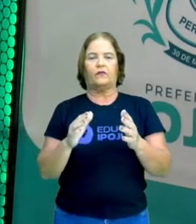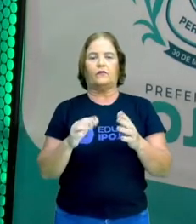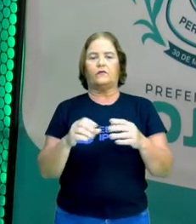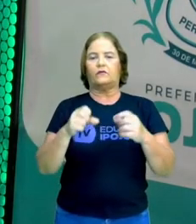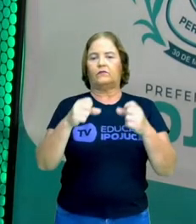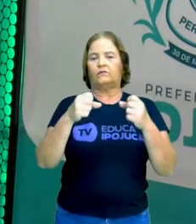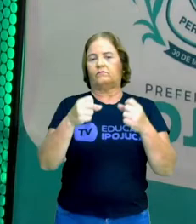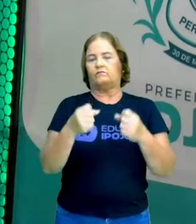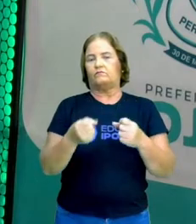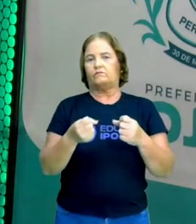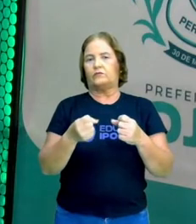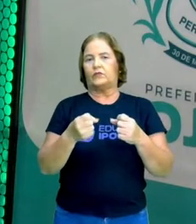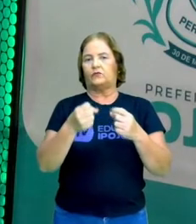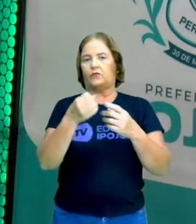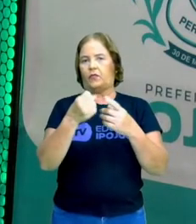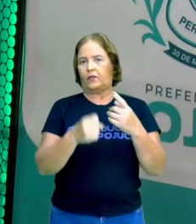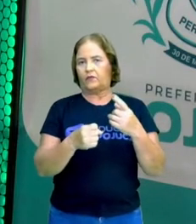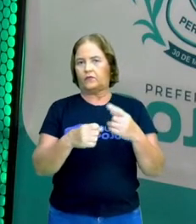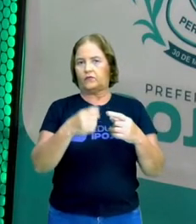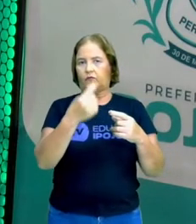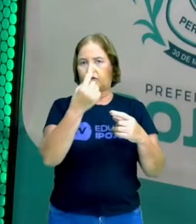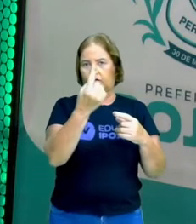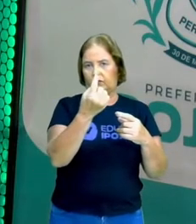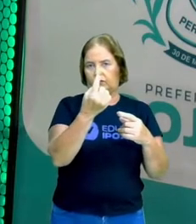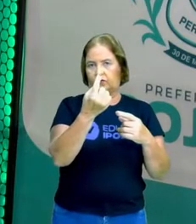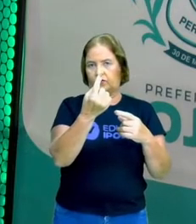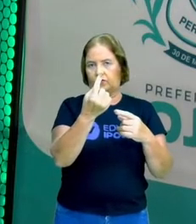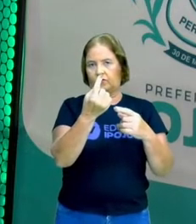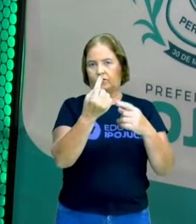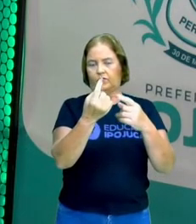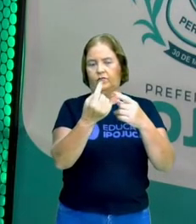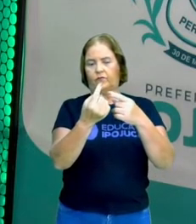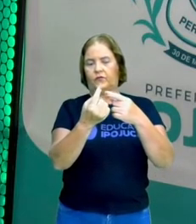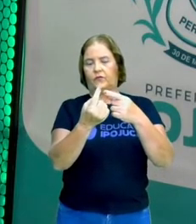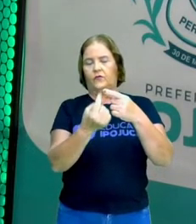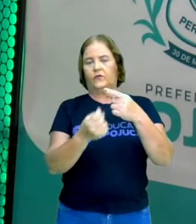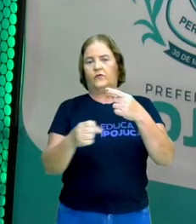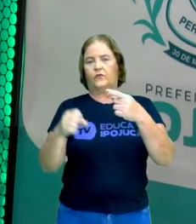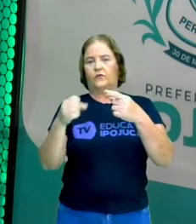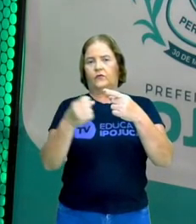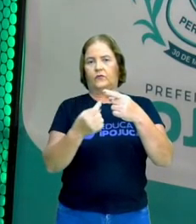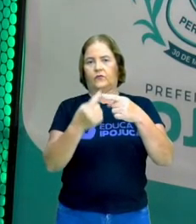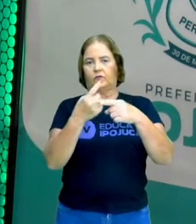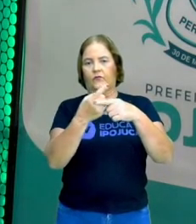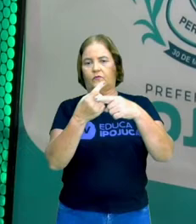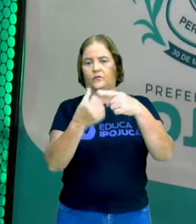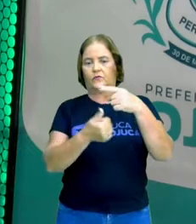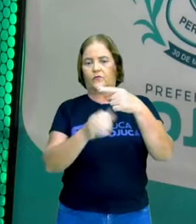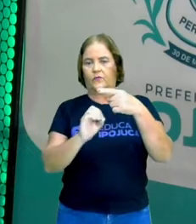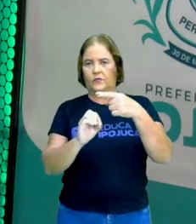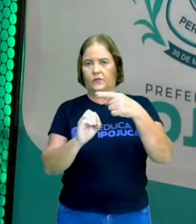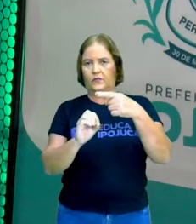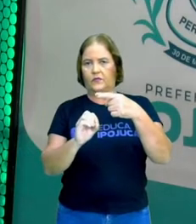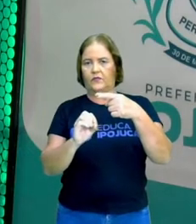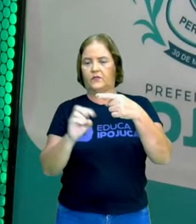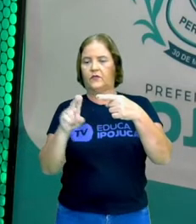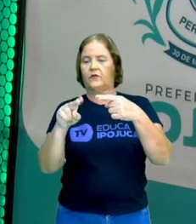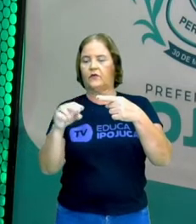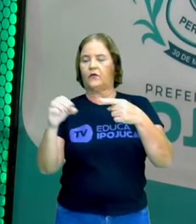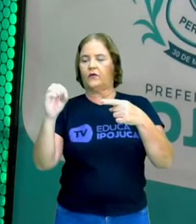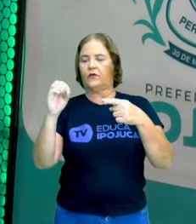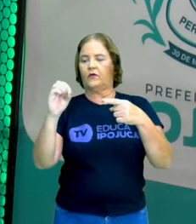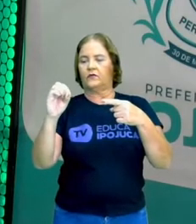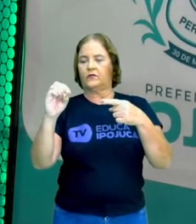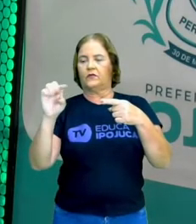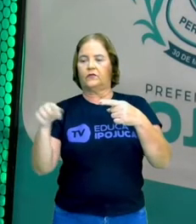decimais. 1 sobre 10 significa 0 elevado ou 0,1.